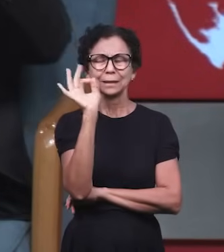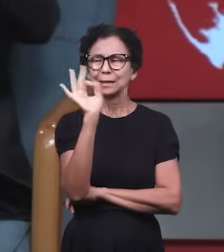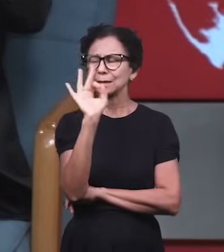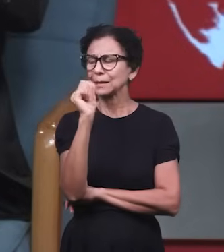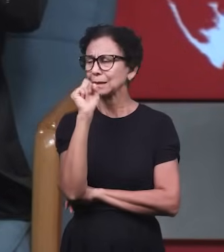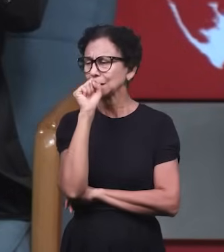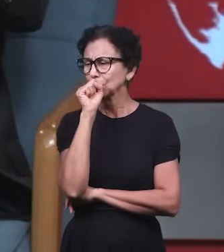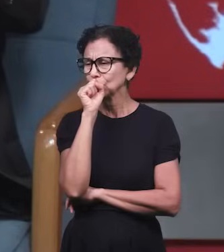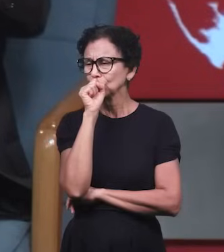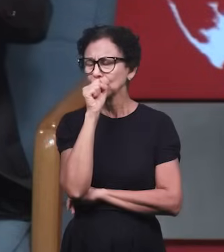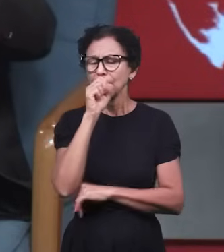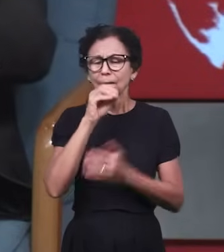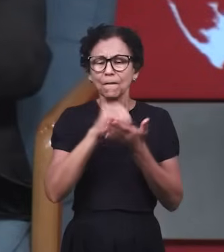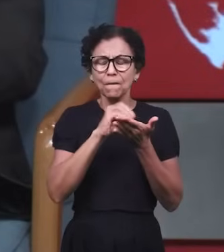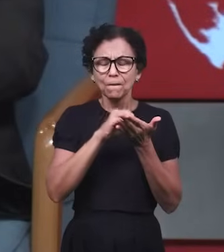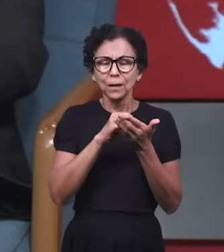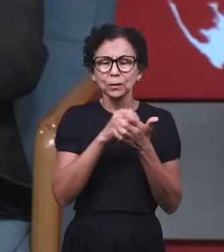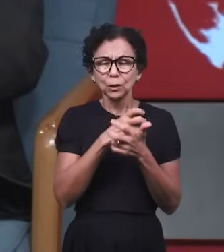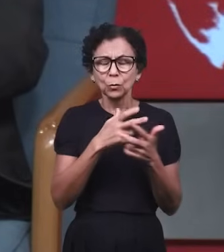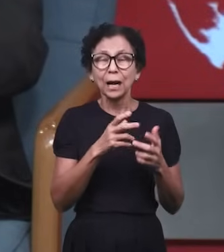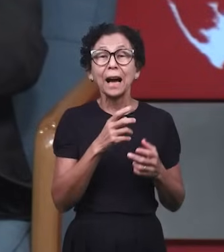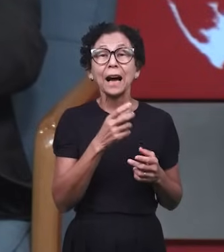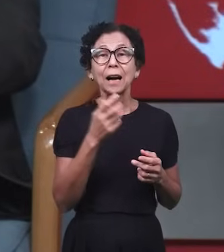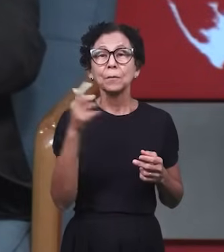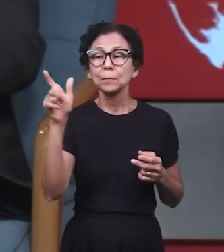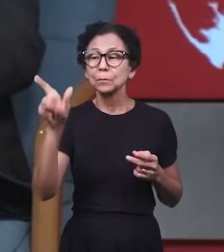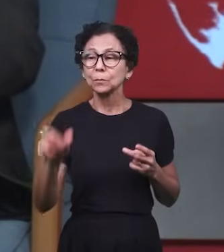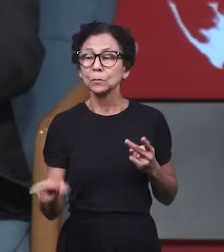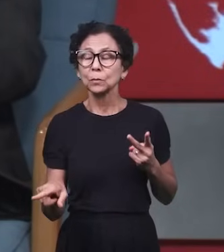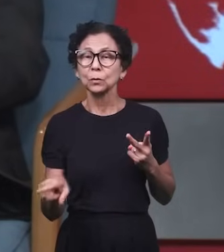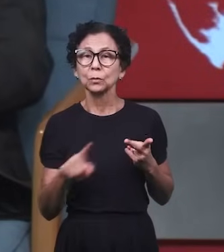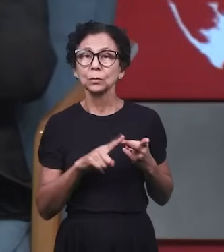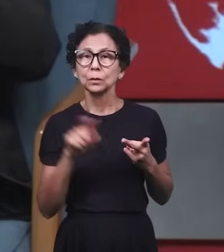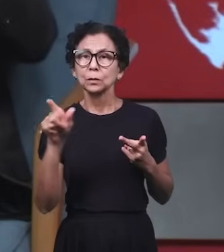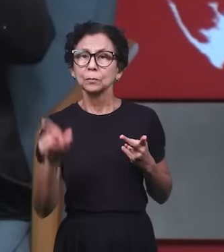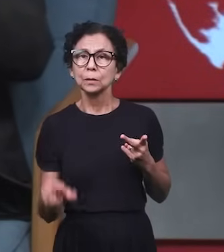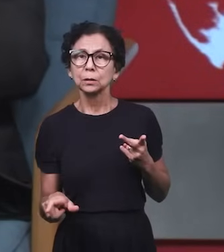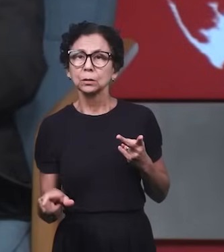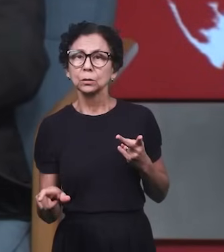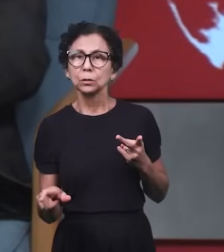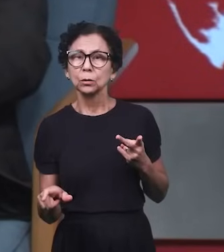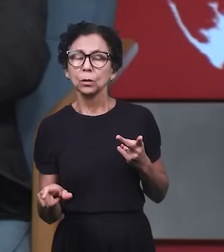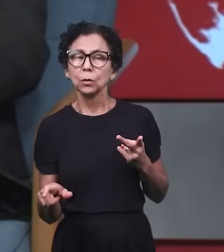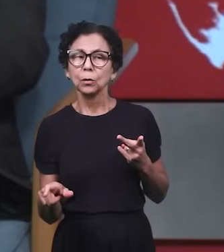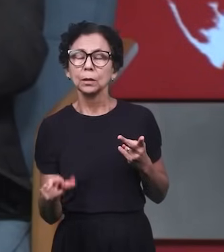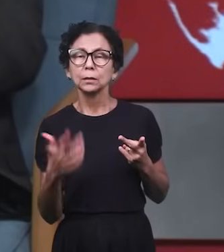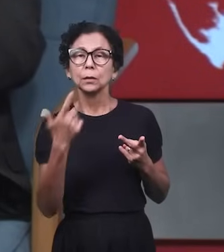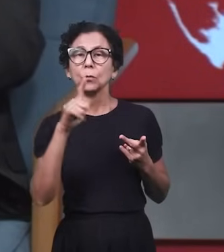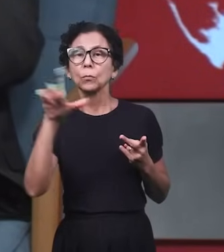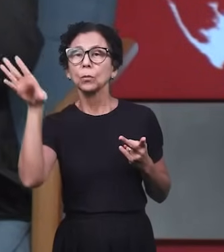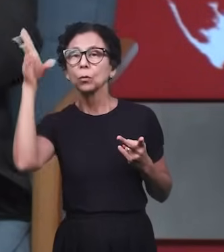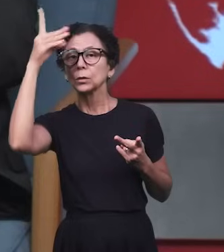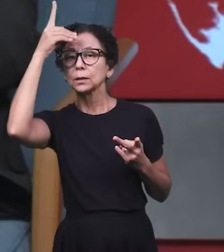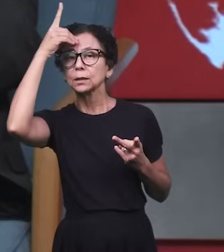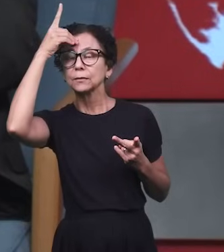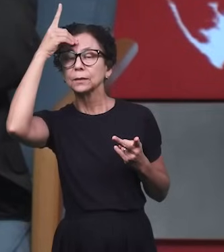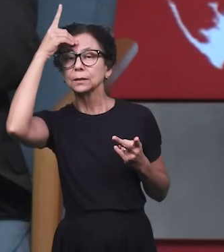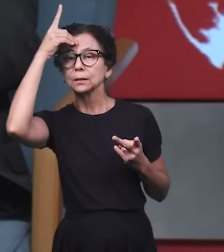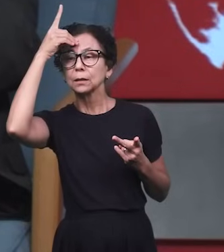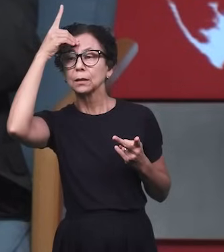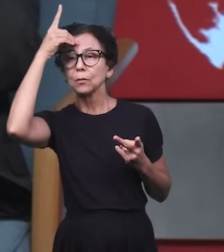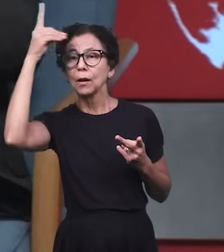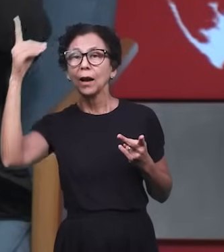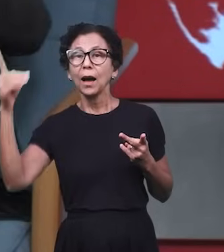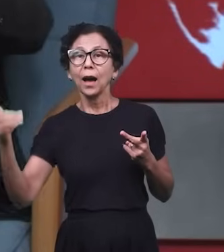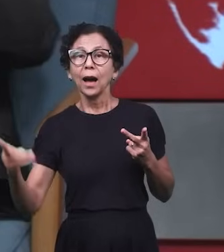a interpretação daquela visão, mas o outro irmão ouve a visão e o Espírito opera naquele